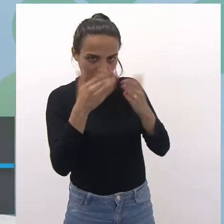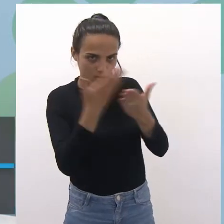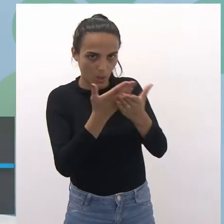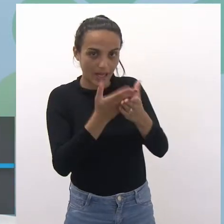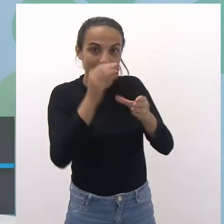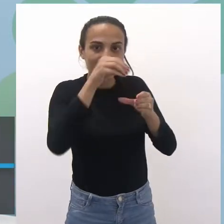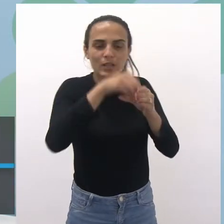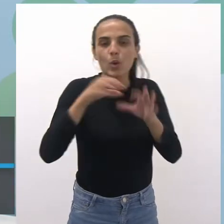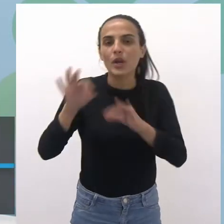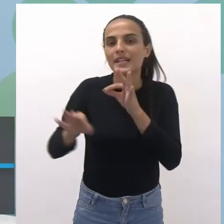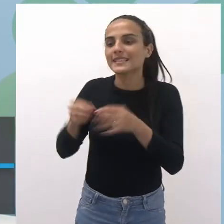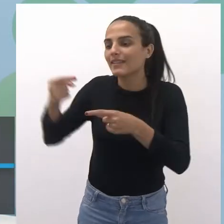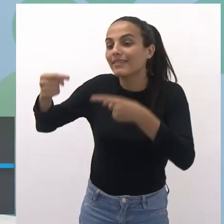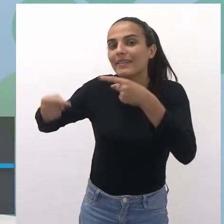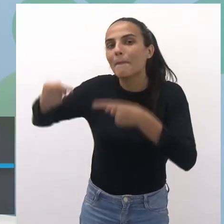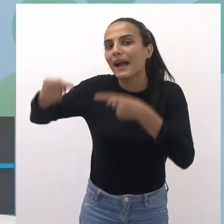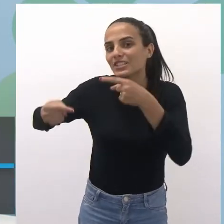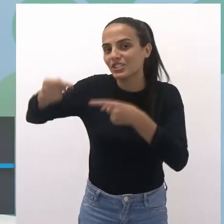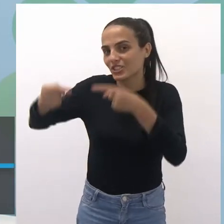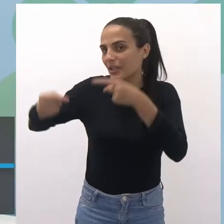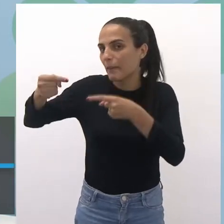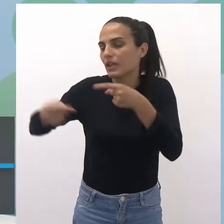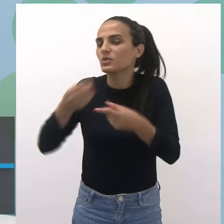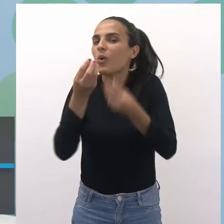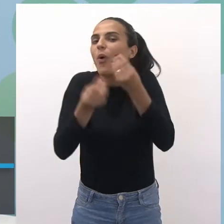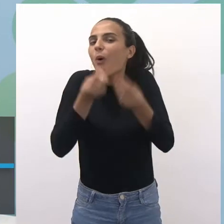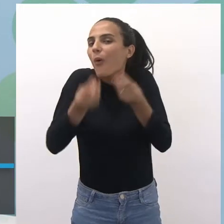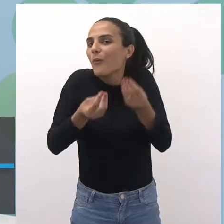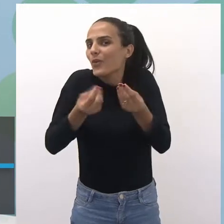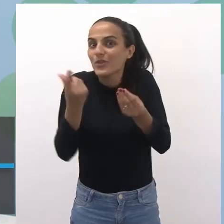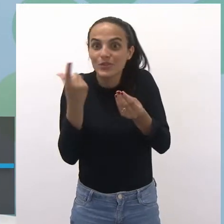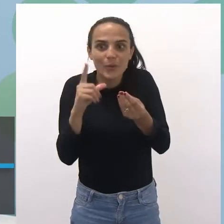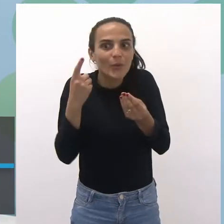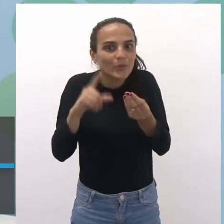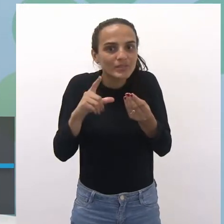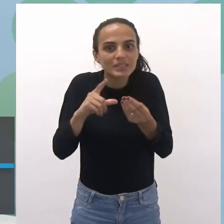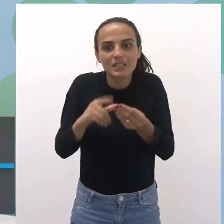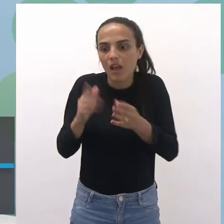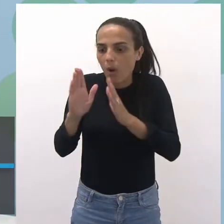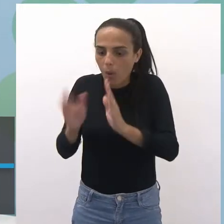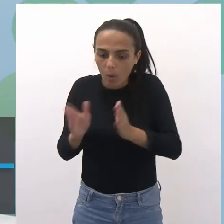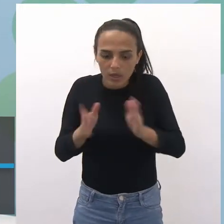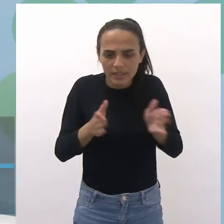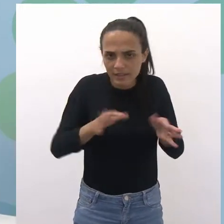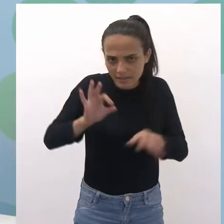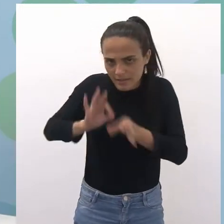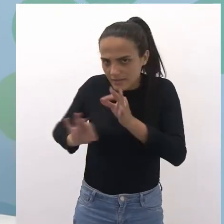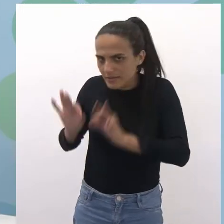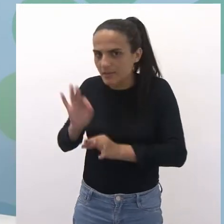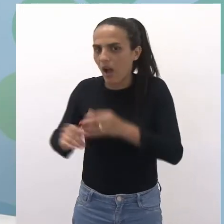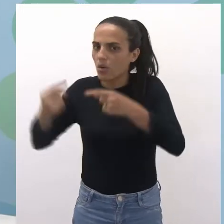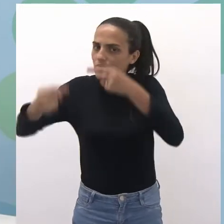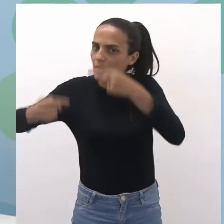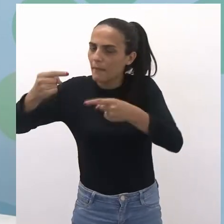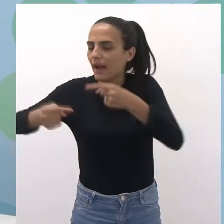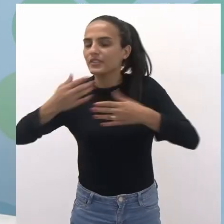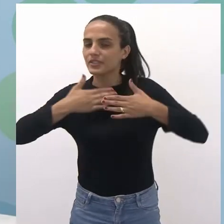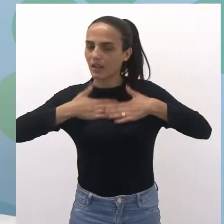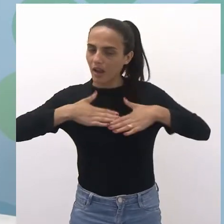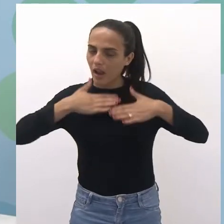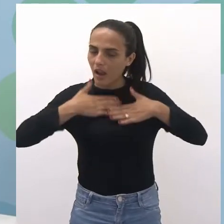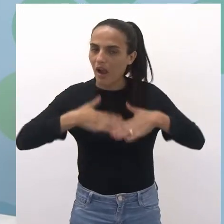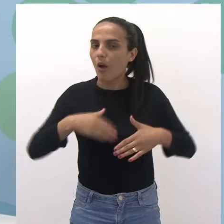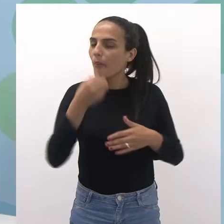organizado esse debate? Será que nós vamos conseguir, na verdade, organizar esse debate de forma mais tranquila,